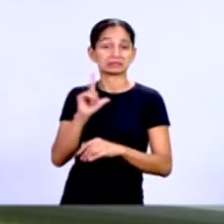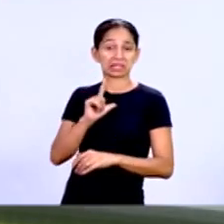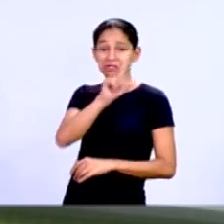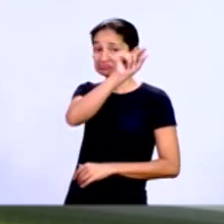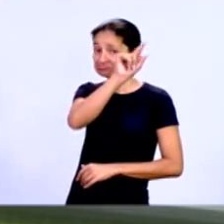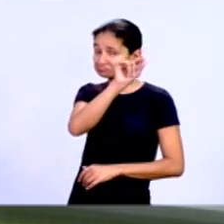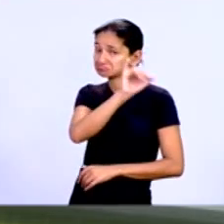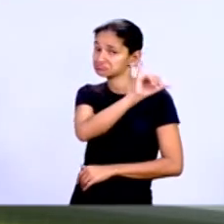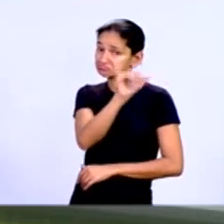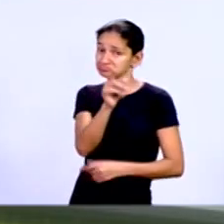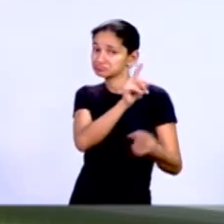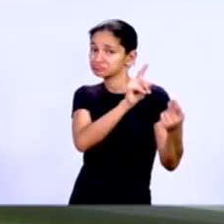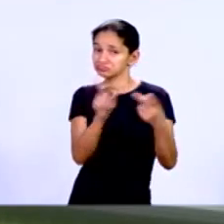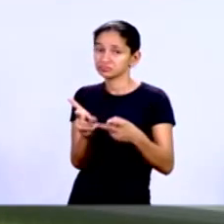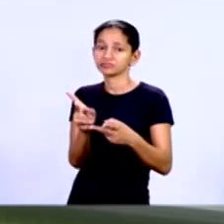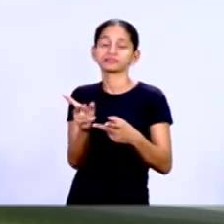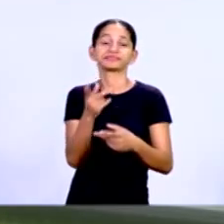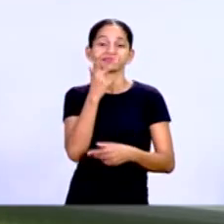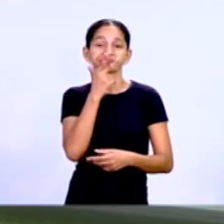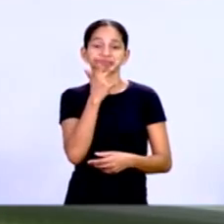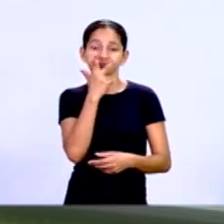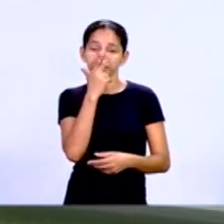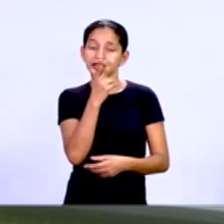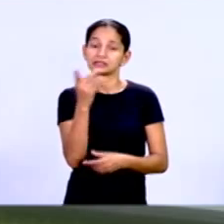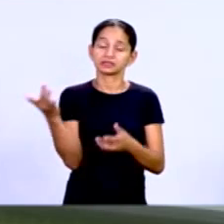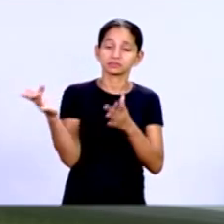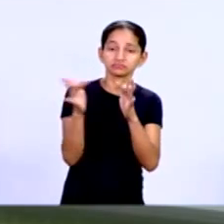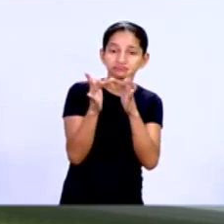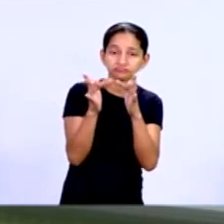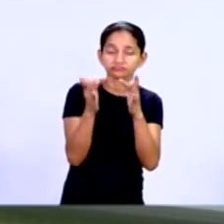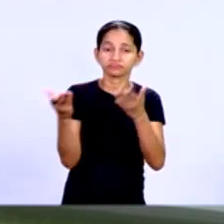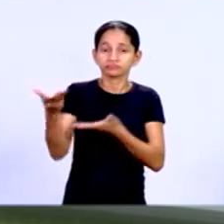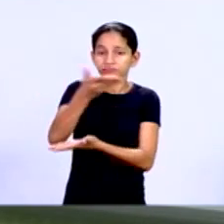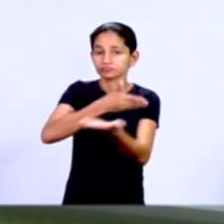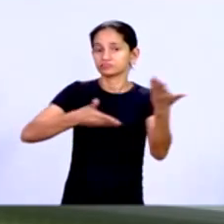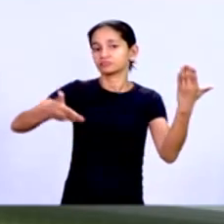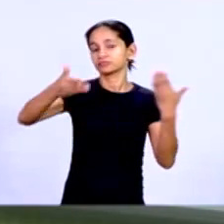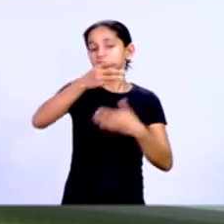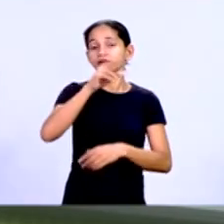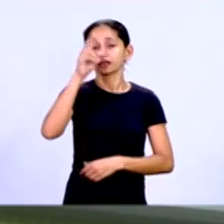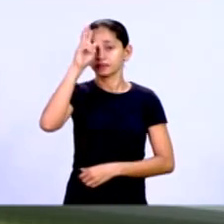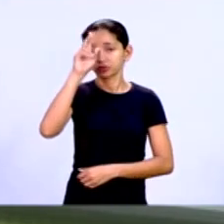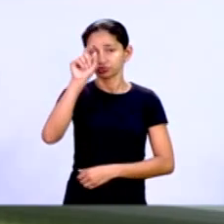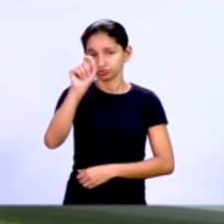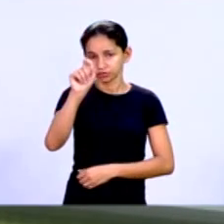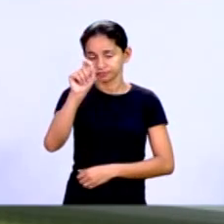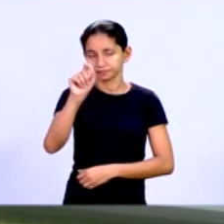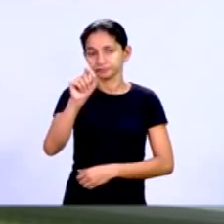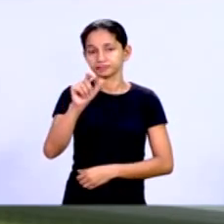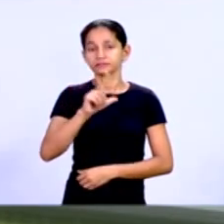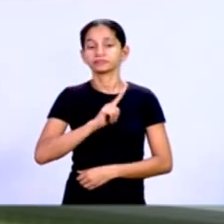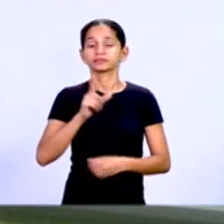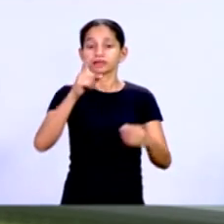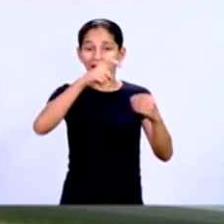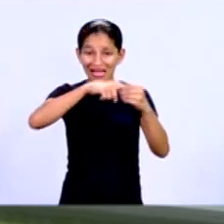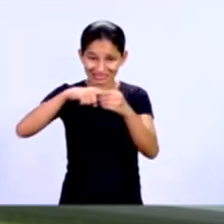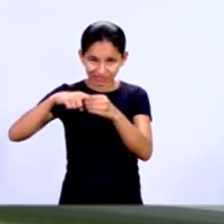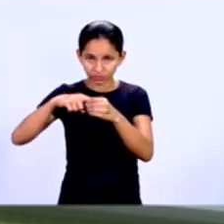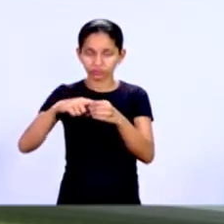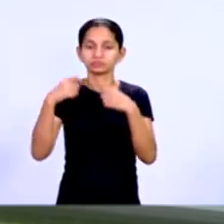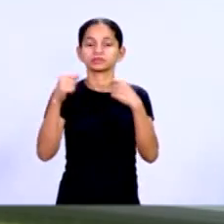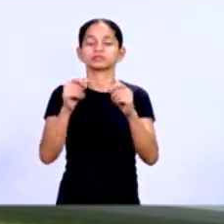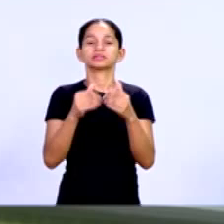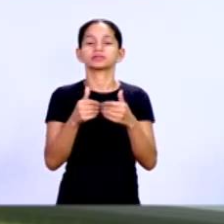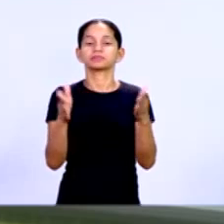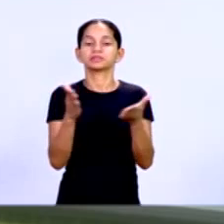de ações específicas de determinada empresa, determinada sociedade anônima. Lembrando que Para que se tenha ações, a empresa tem